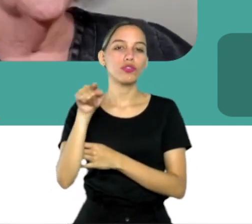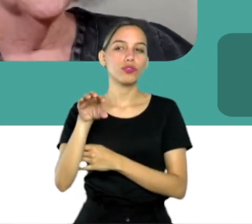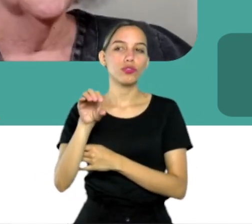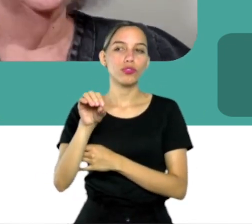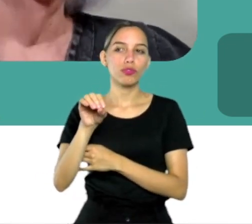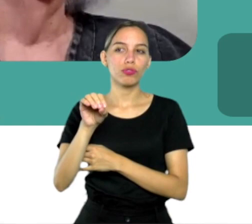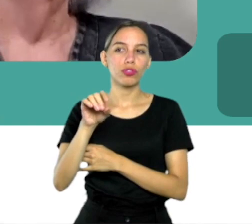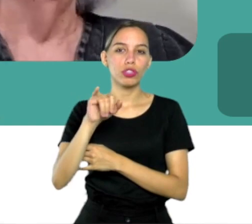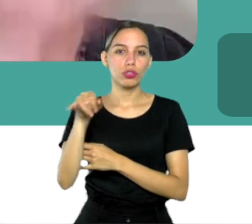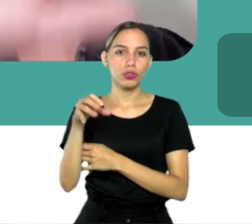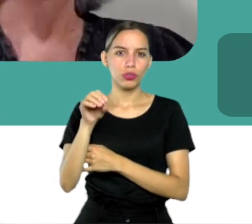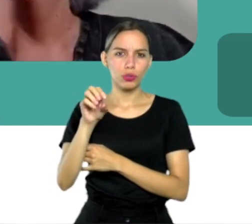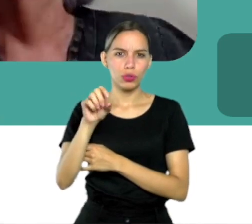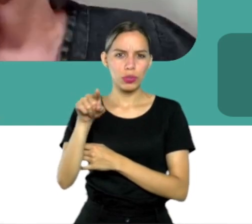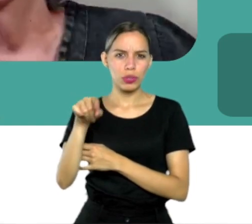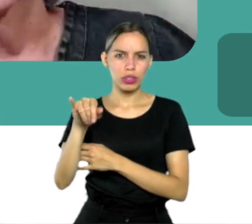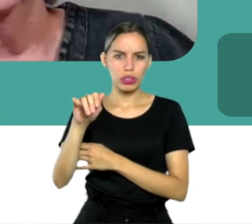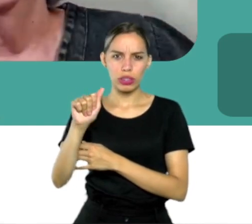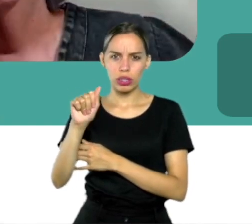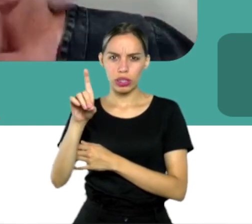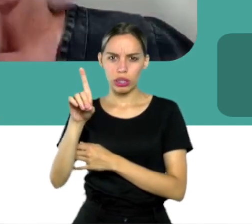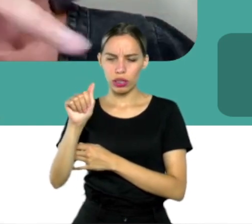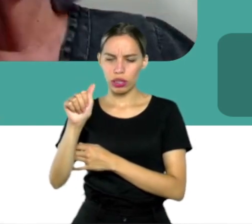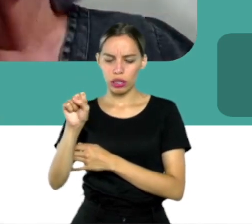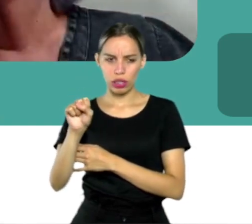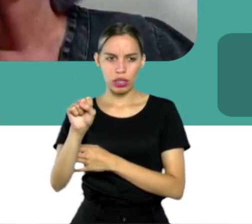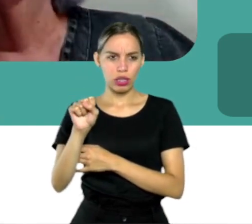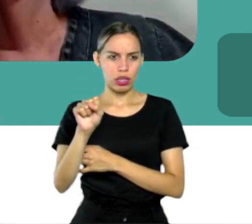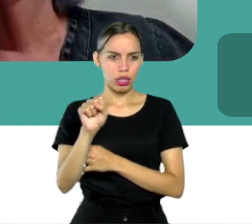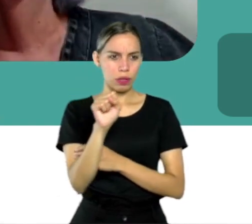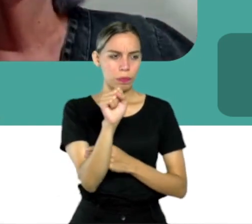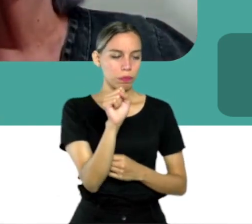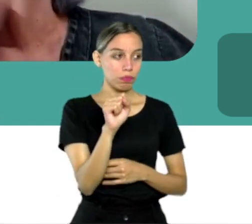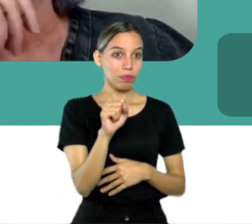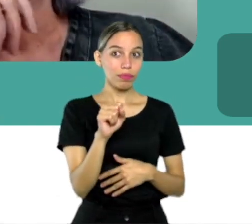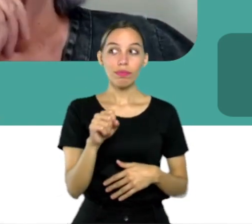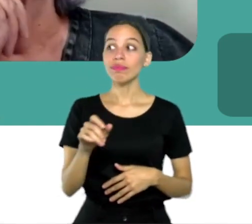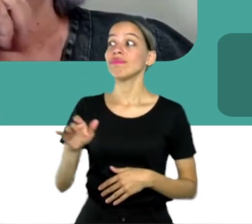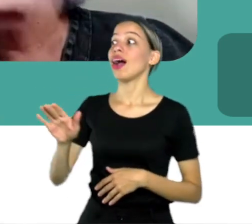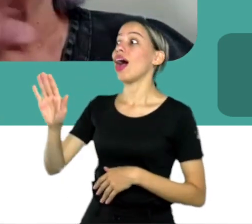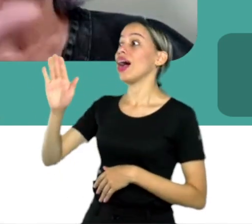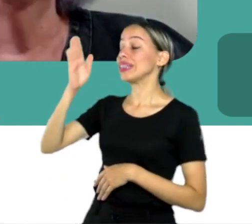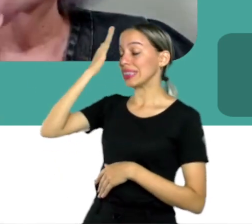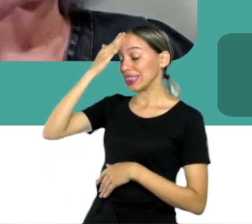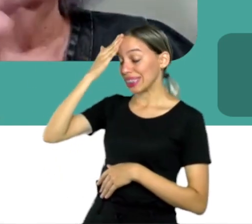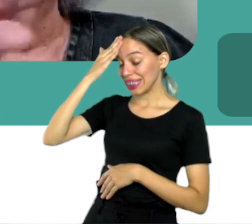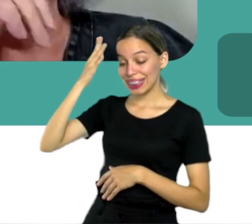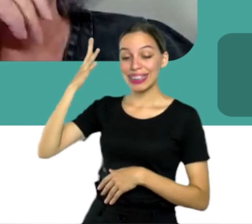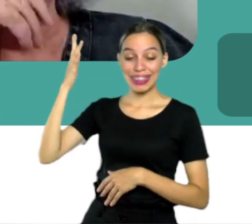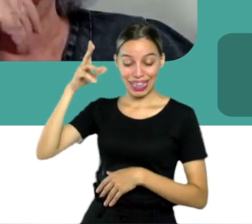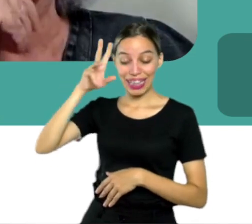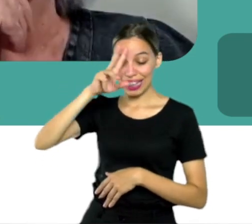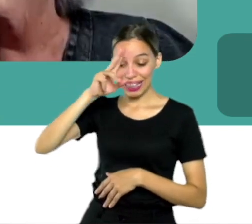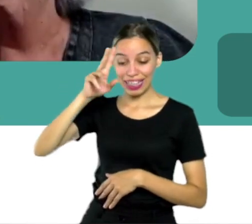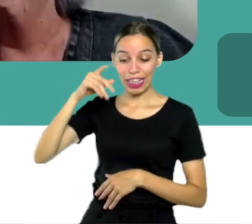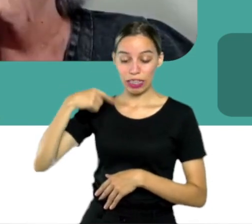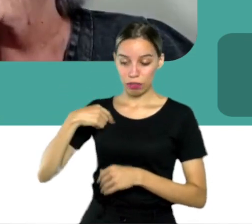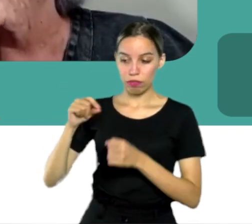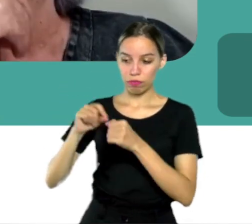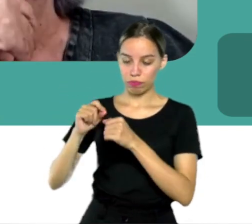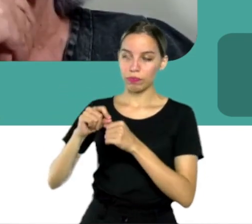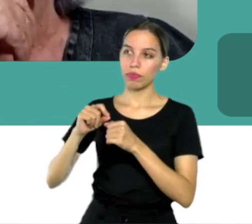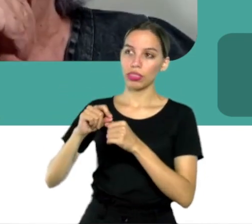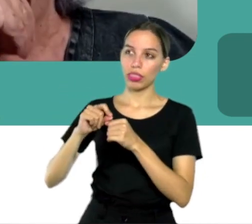colégio, isso já na quinta série, no primeiro ano ginasial, porque a gente fazia até a 4ª série, eu